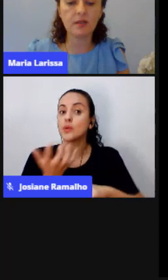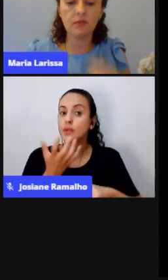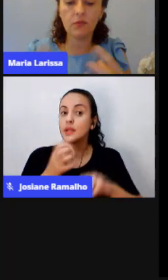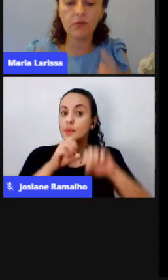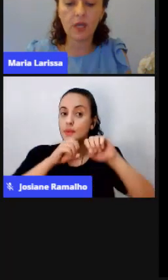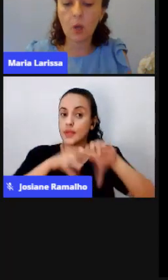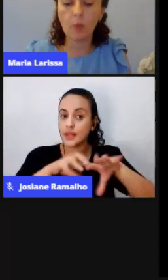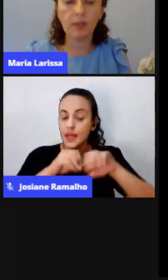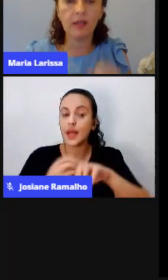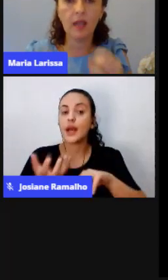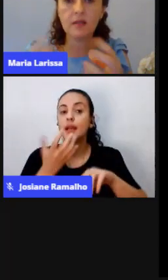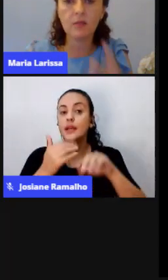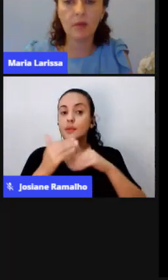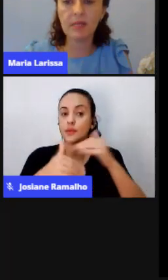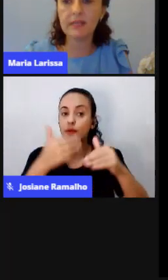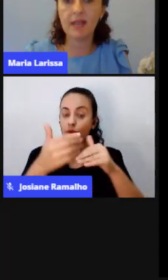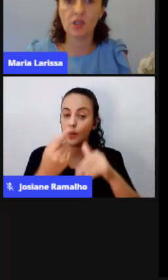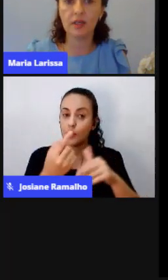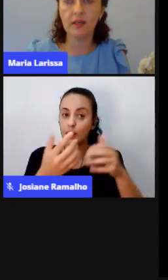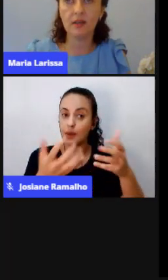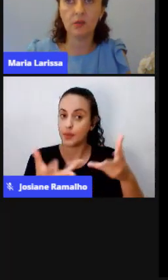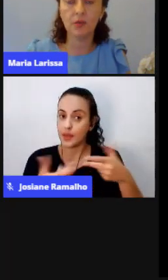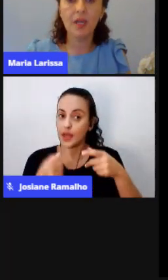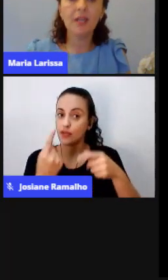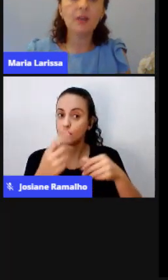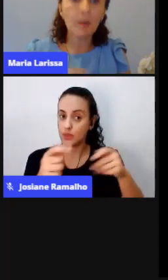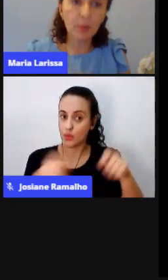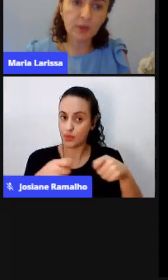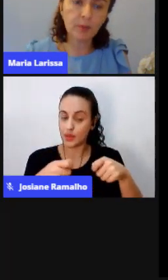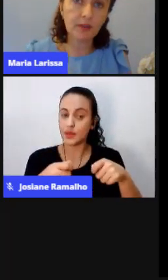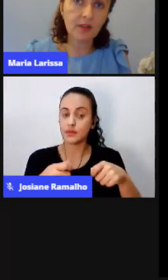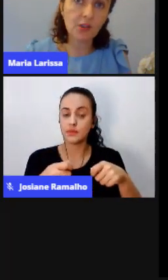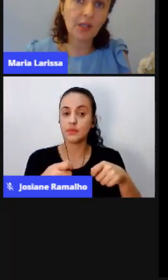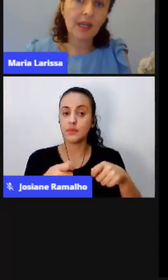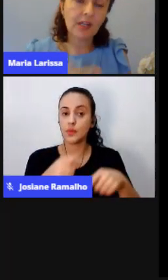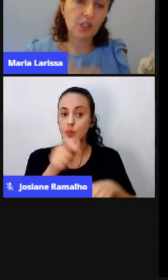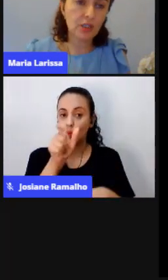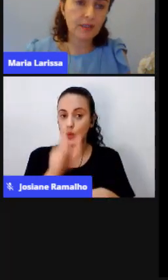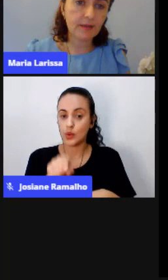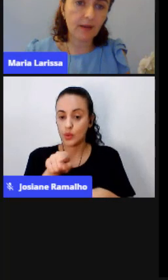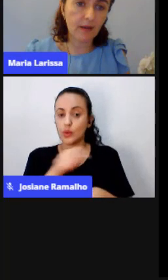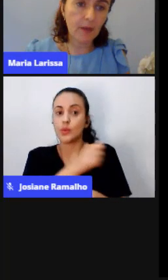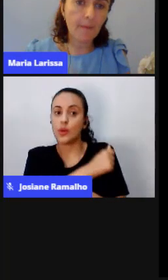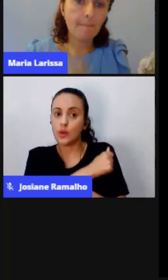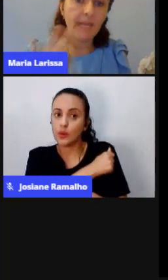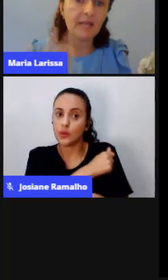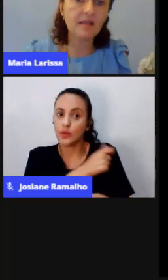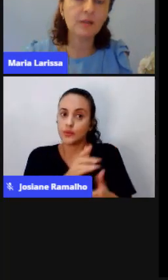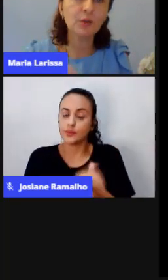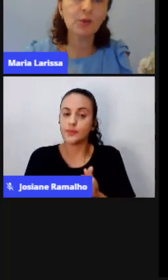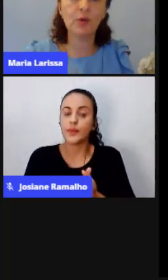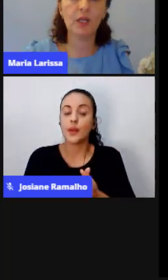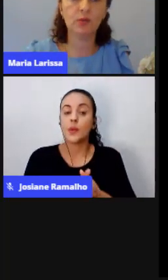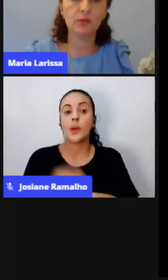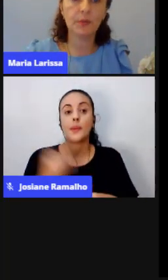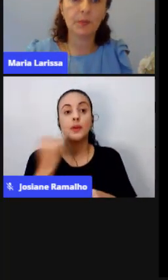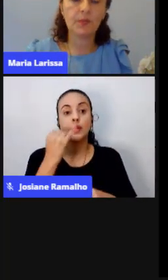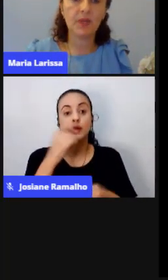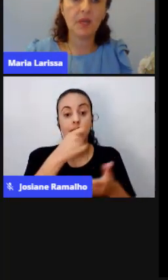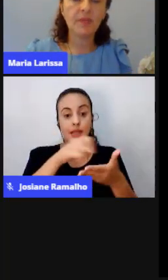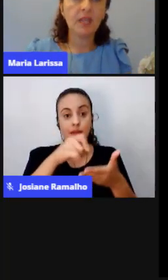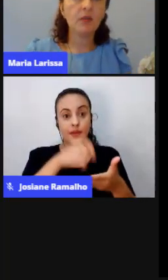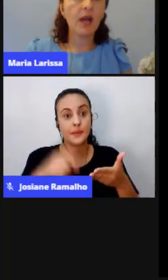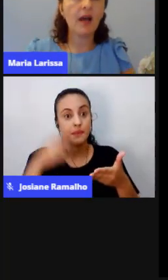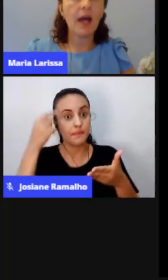nós queremos desenvolver uma competência, uma habilidade naquele aluno. Então, é muito importante que a gente escreva pensando no